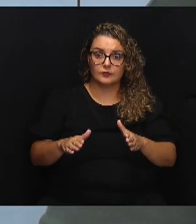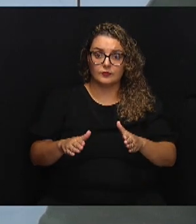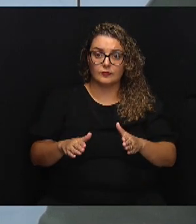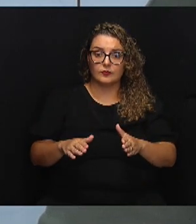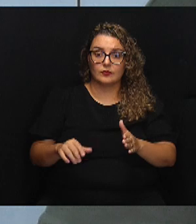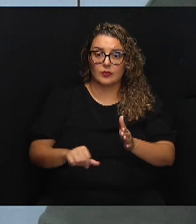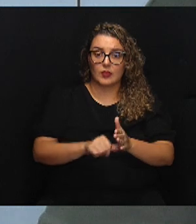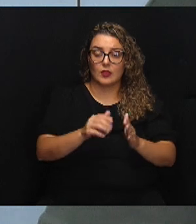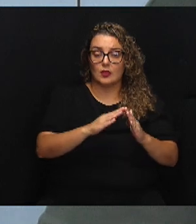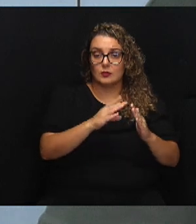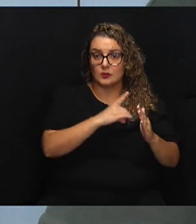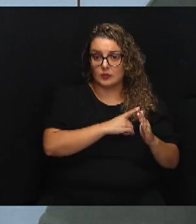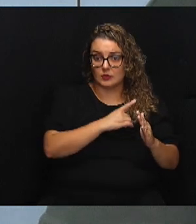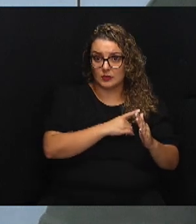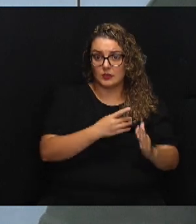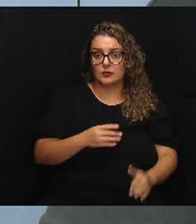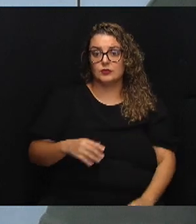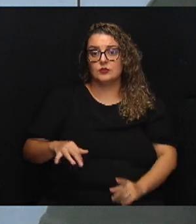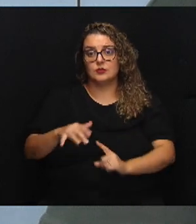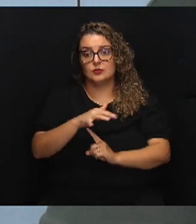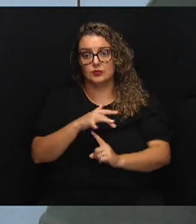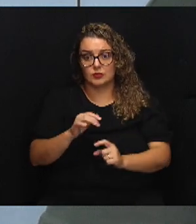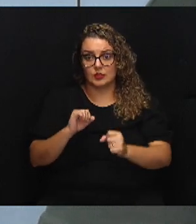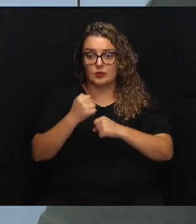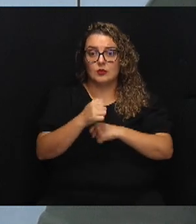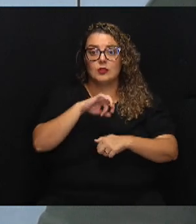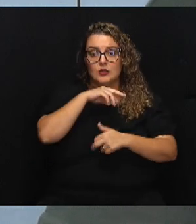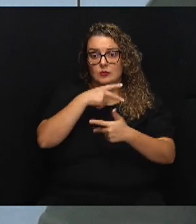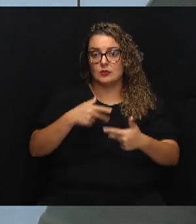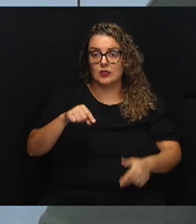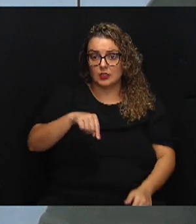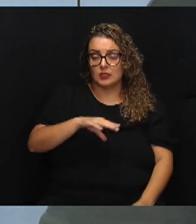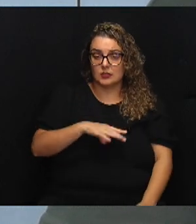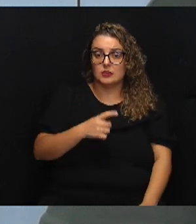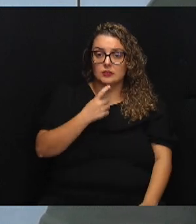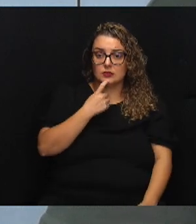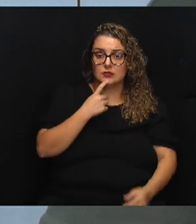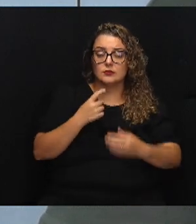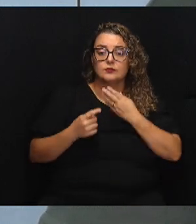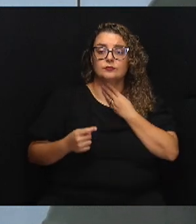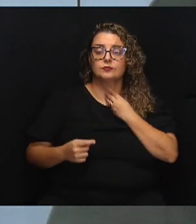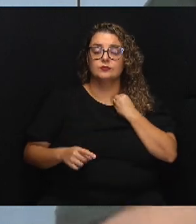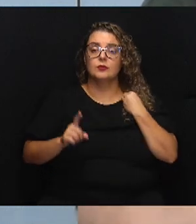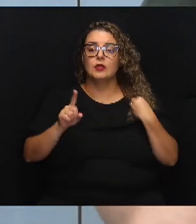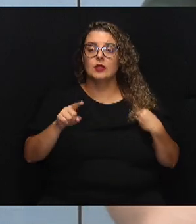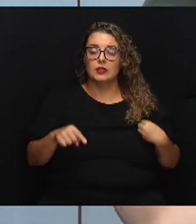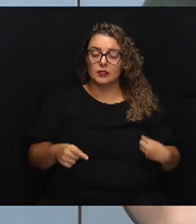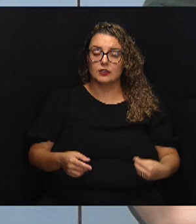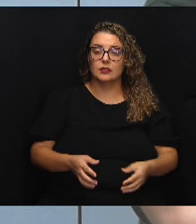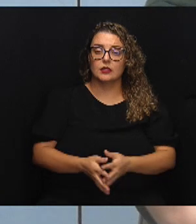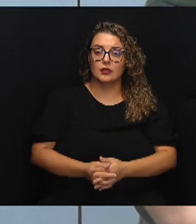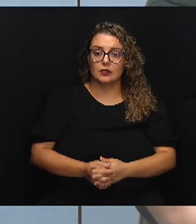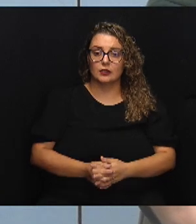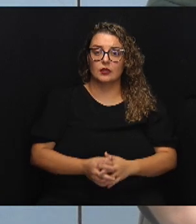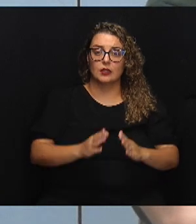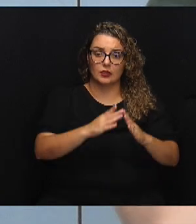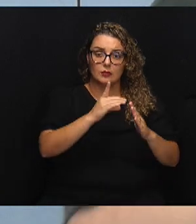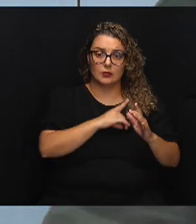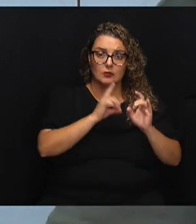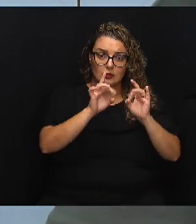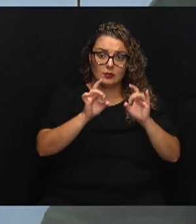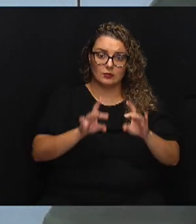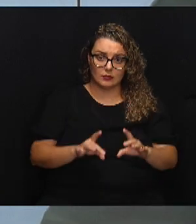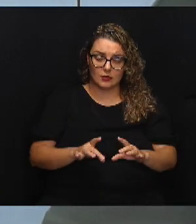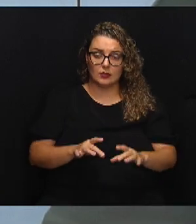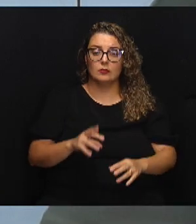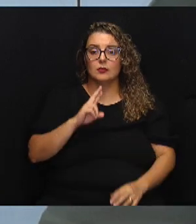primeira delegacia de meio ambiente e de proteção animal aqui na cidade de Campinas, que seria uma delegacia exclusiva Específica.